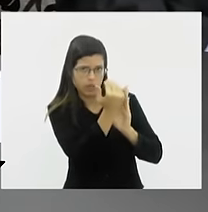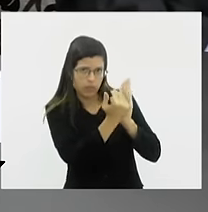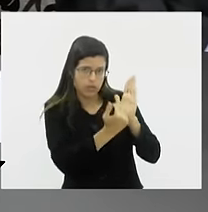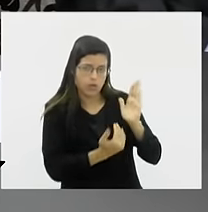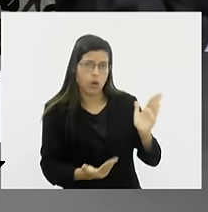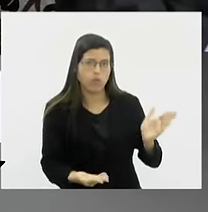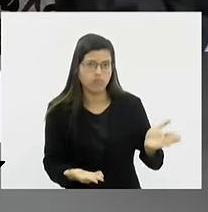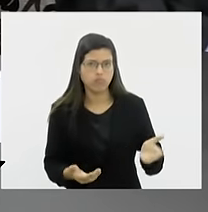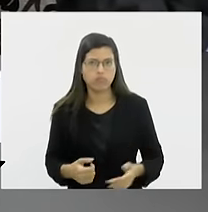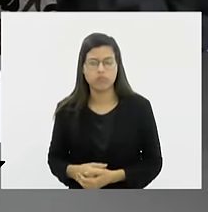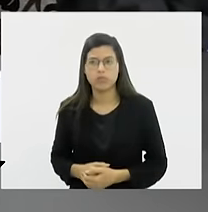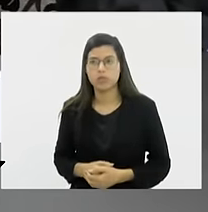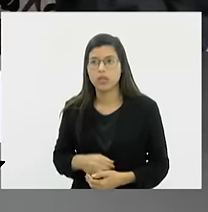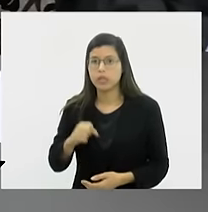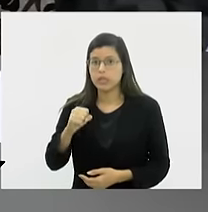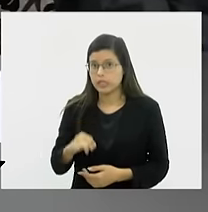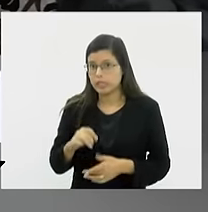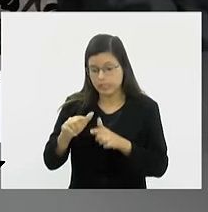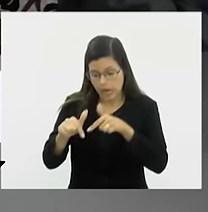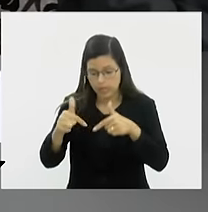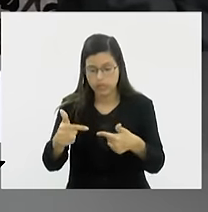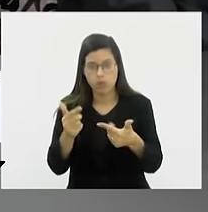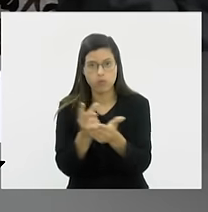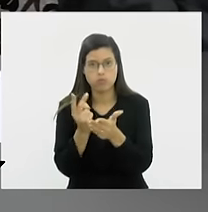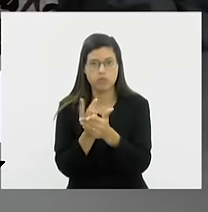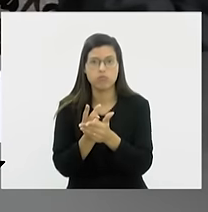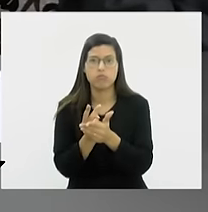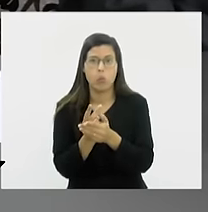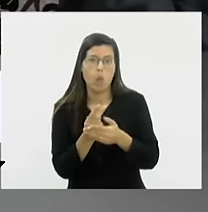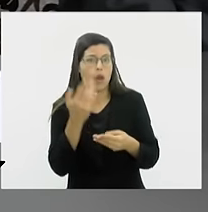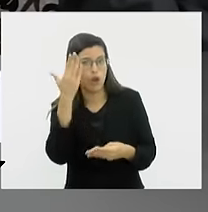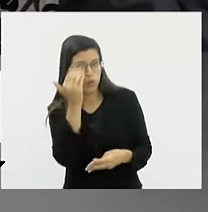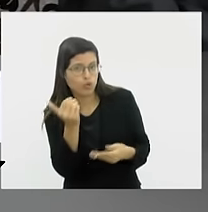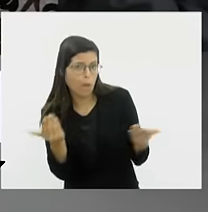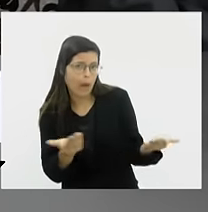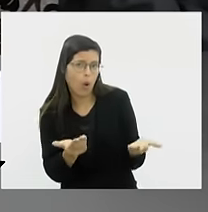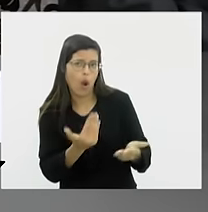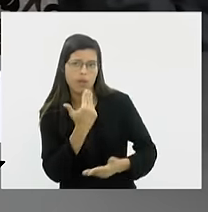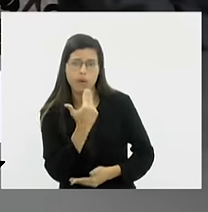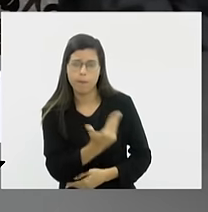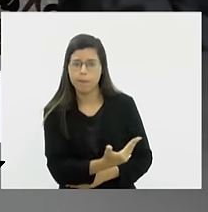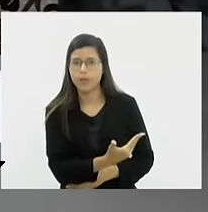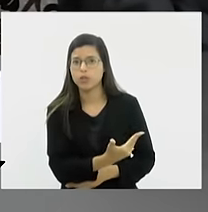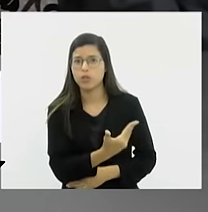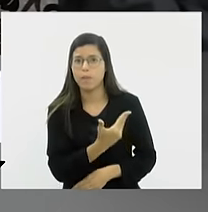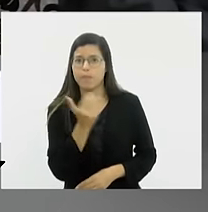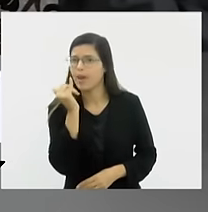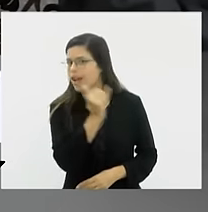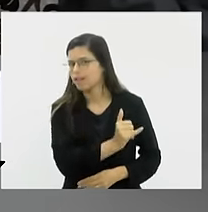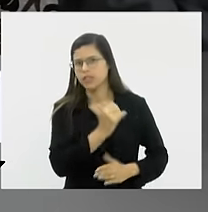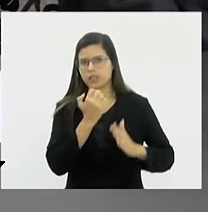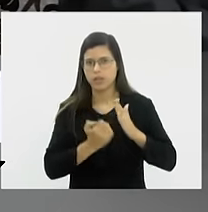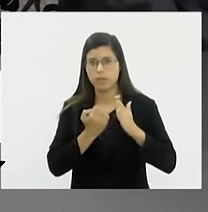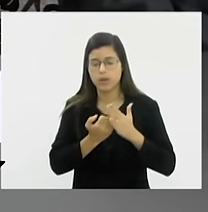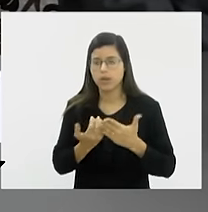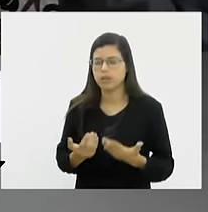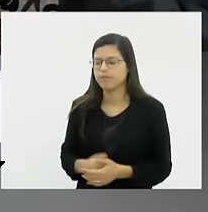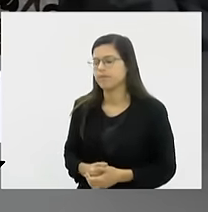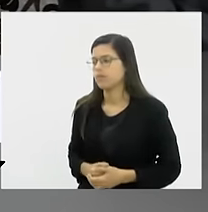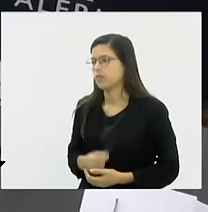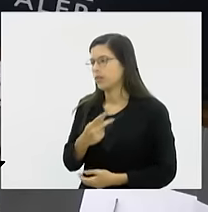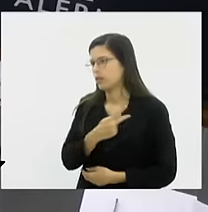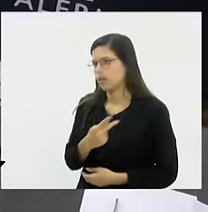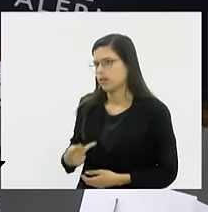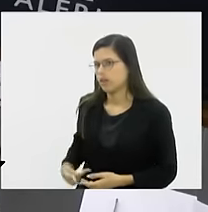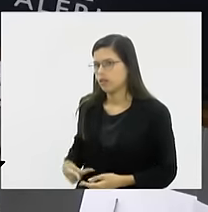rodar. Se ele está rodando, tomei conhecimento agora, pedi aqui para comunicar a empresa. Presidente, me permite, o senhor acabou